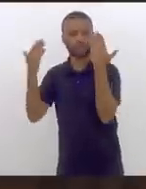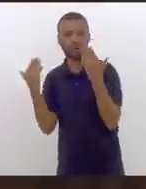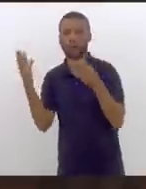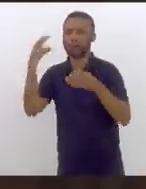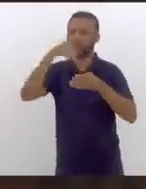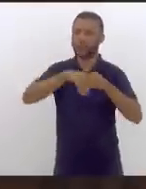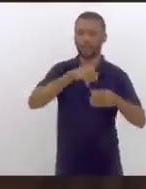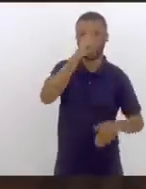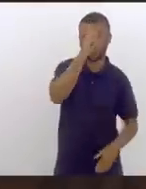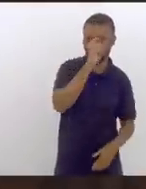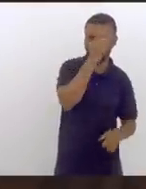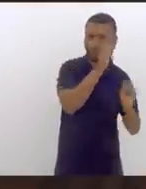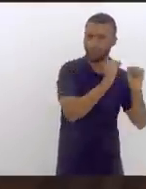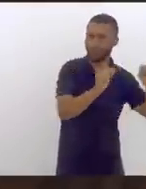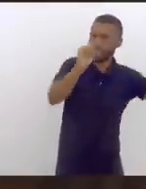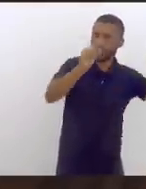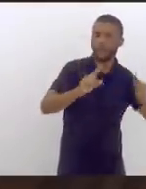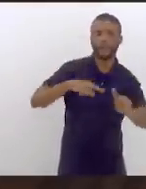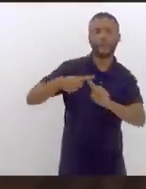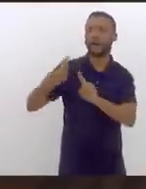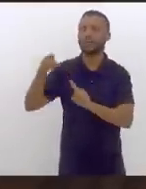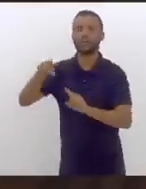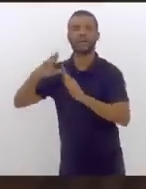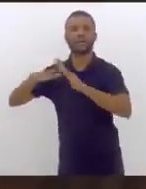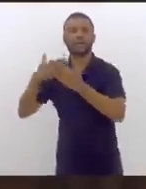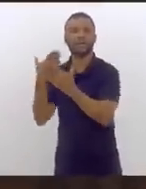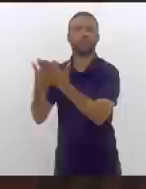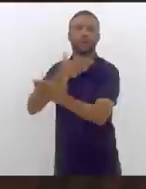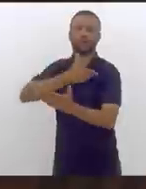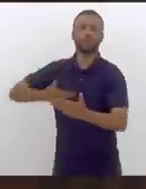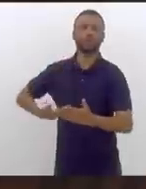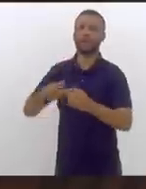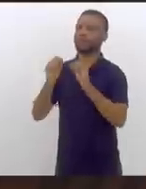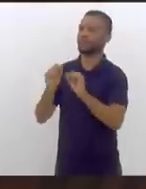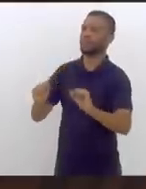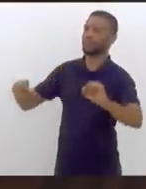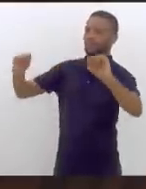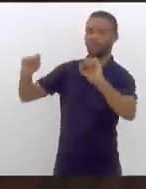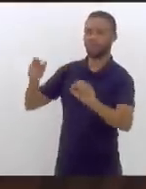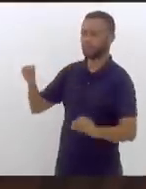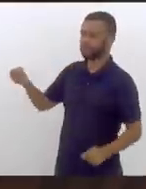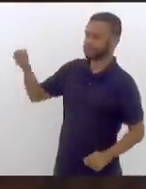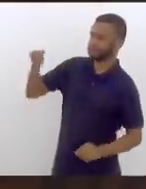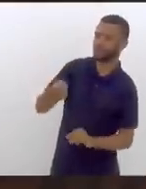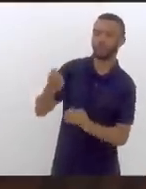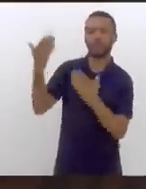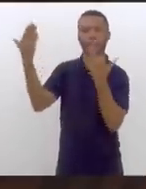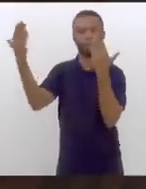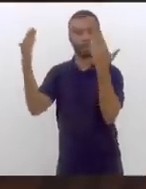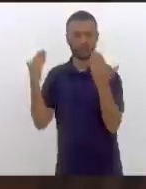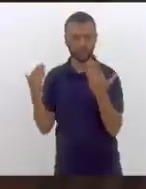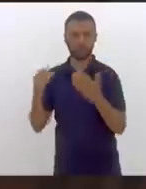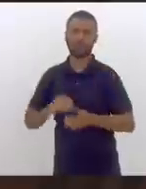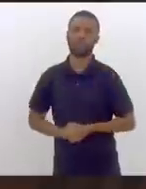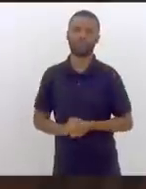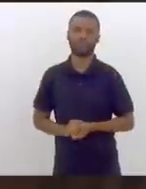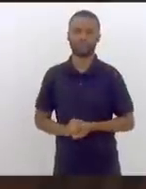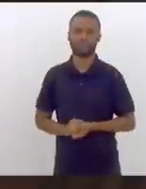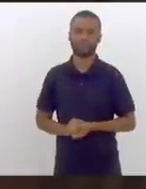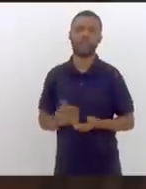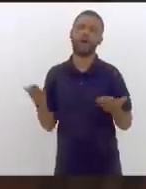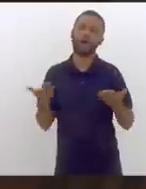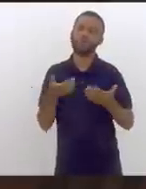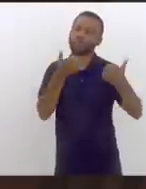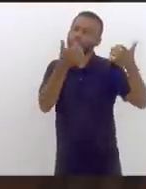é imprescindível que aqueles que estão à frente onde eu falo com os coronéis né hoje